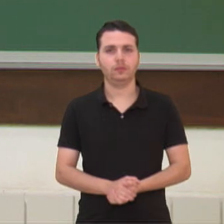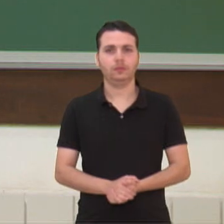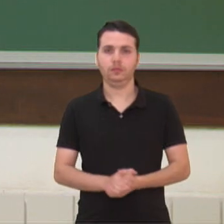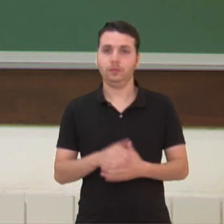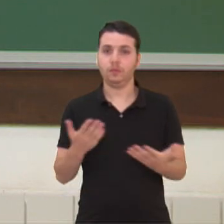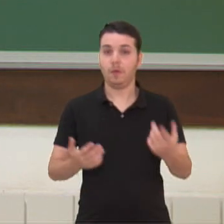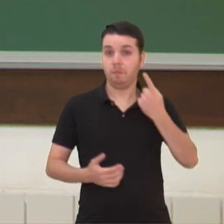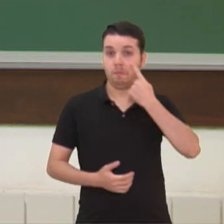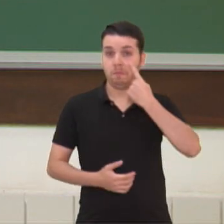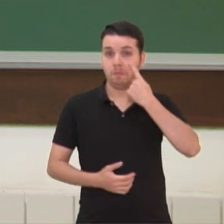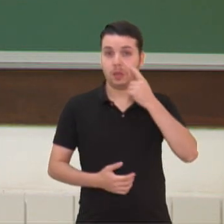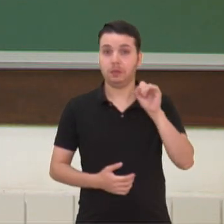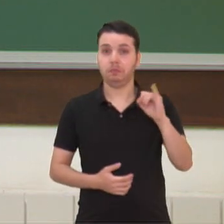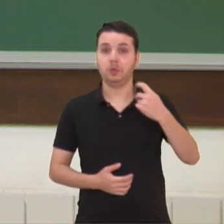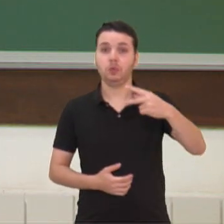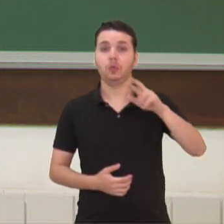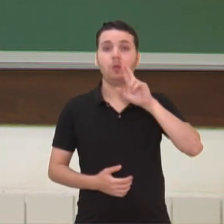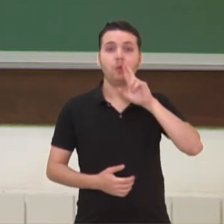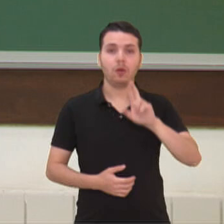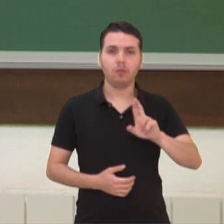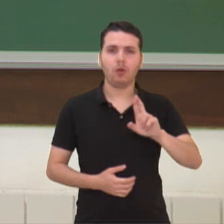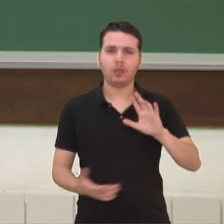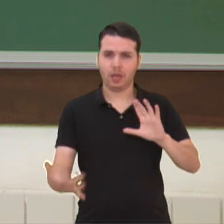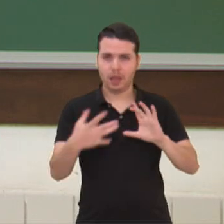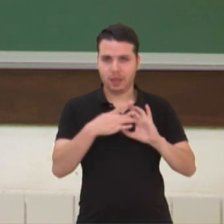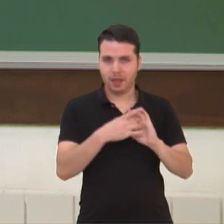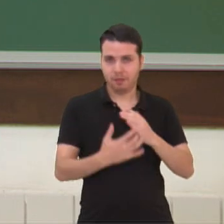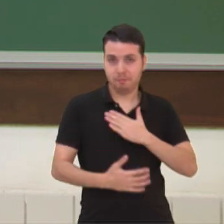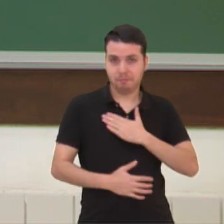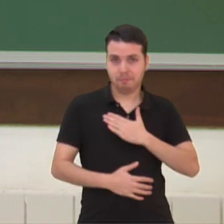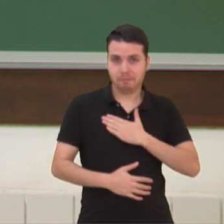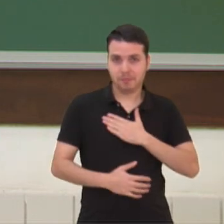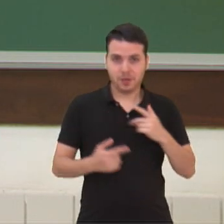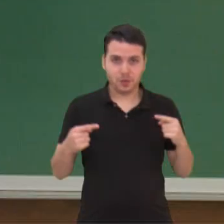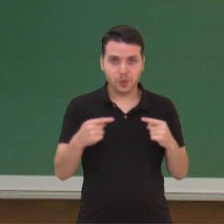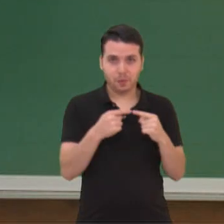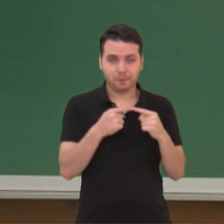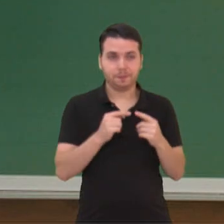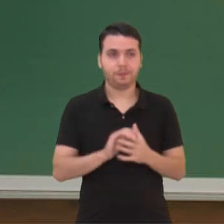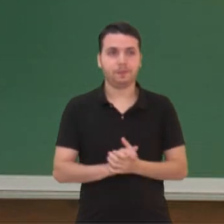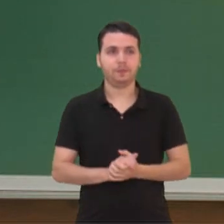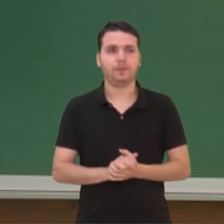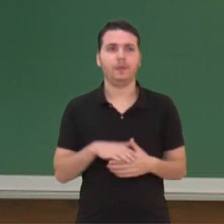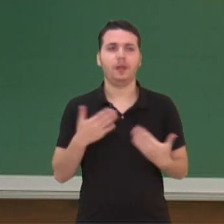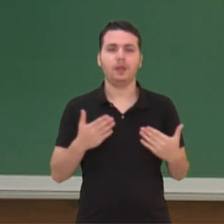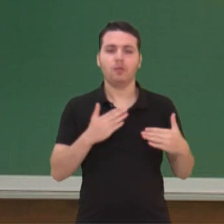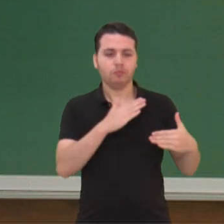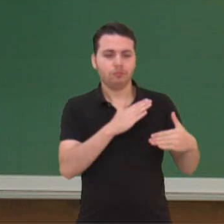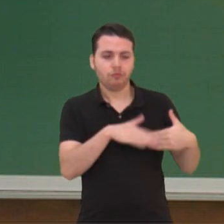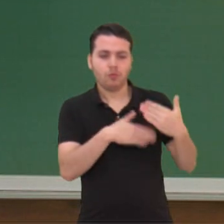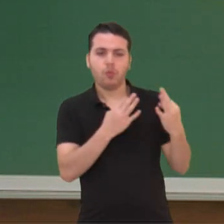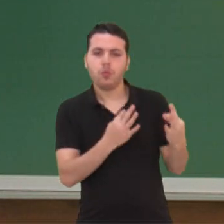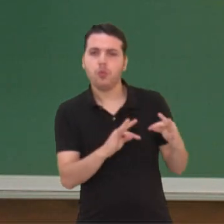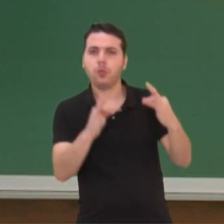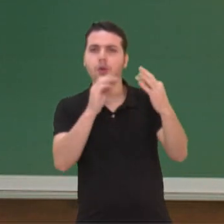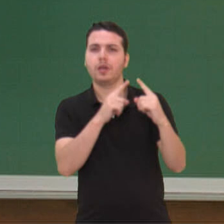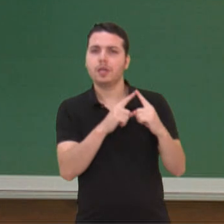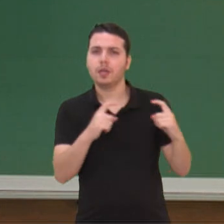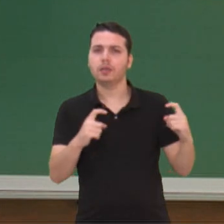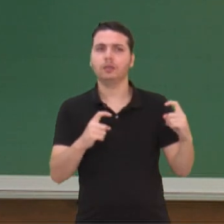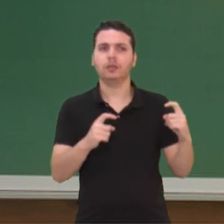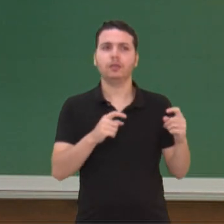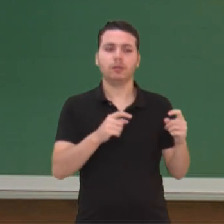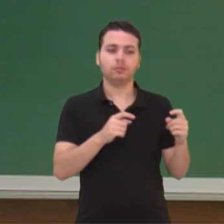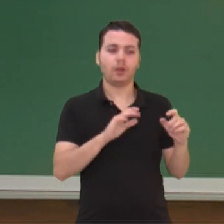E aí, vamos conferir, ver se a sua resposta bateu com a minha? Então, os avanços tecnológicos científicos permitiram a evolução do capitalismo para um